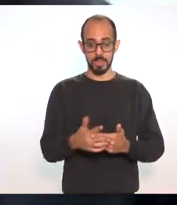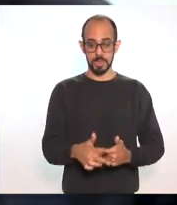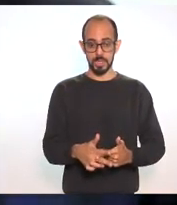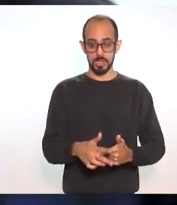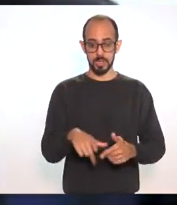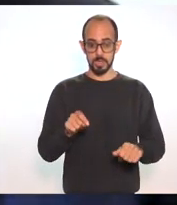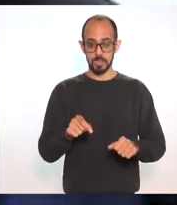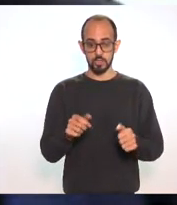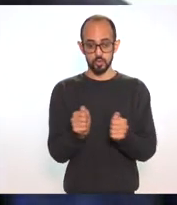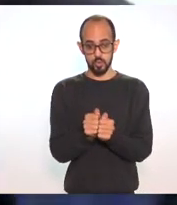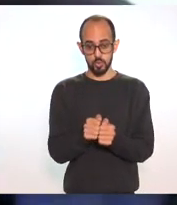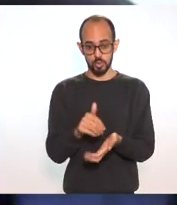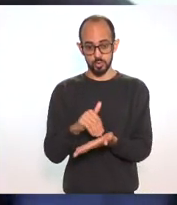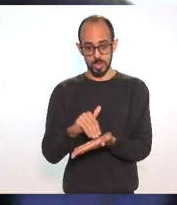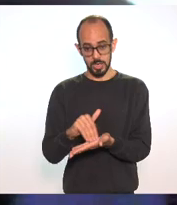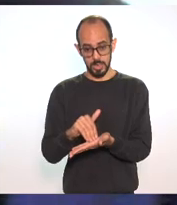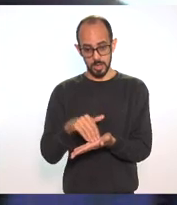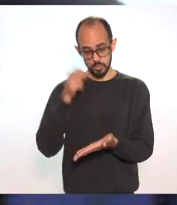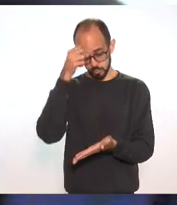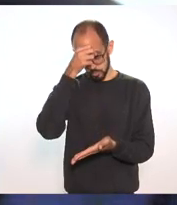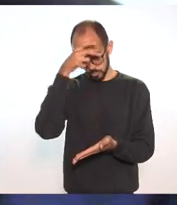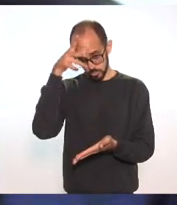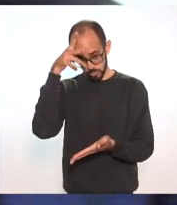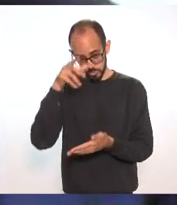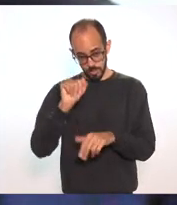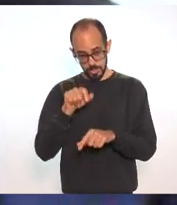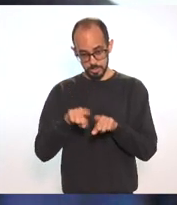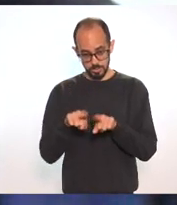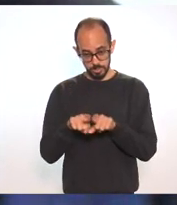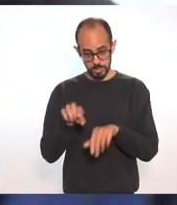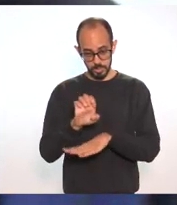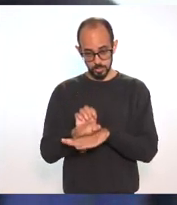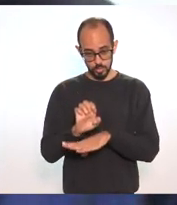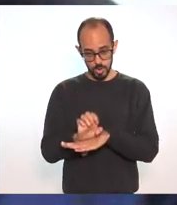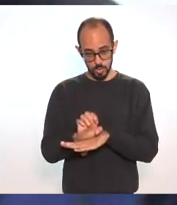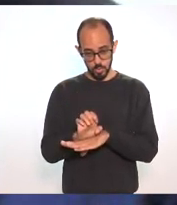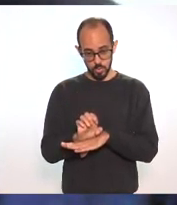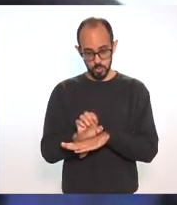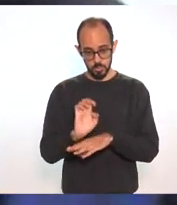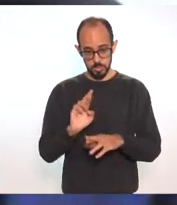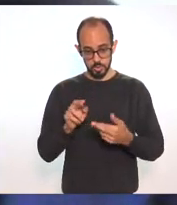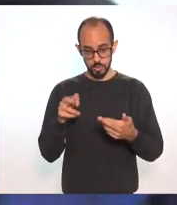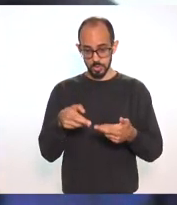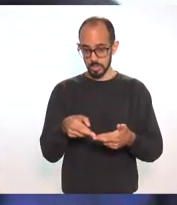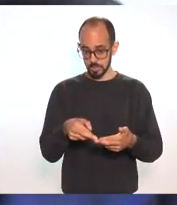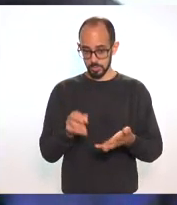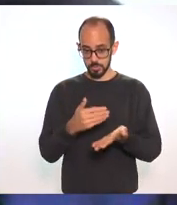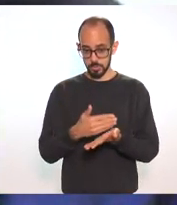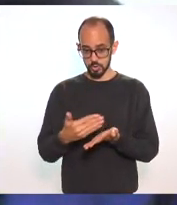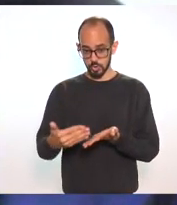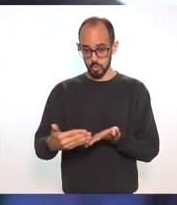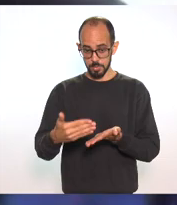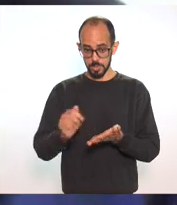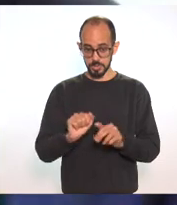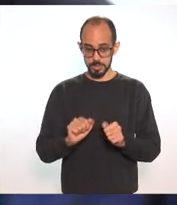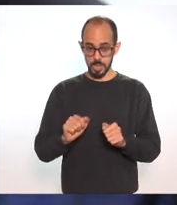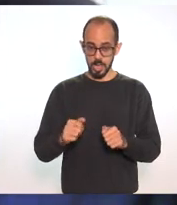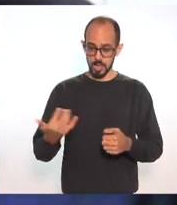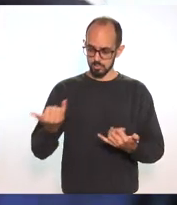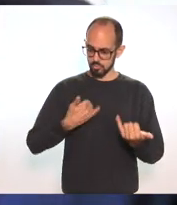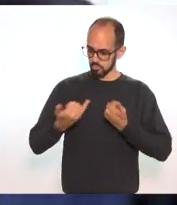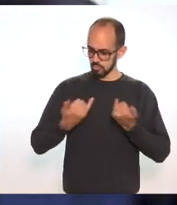e as municipais, mas manter na lei isso, porque final, é importante ter essa referência, que a gente comece a receber uma série de denúncias que a gente não tem nem